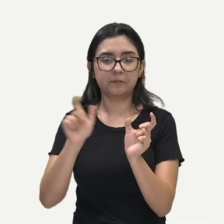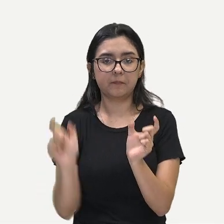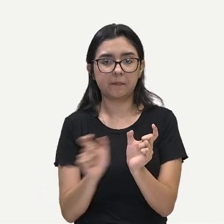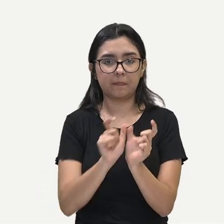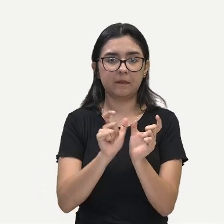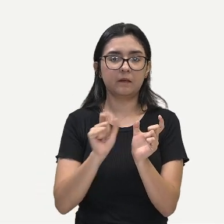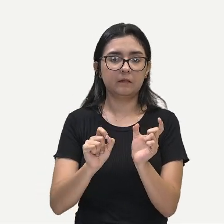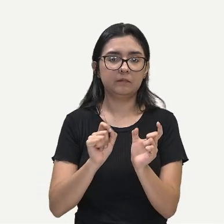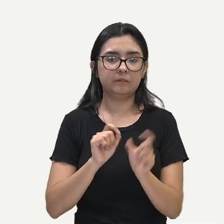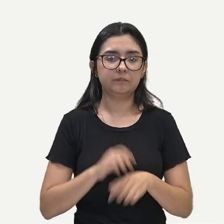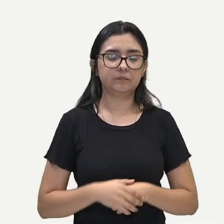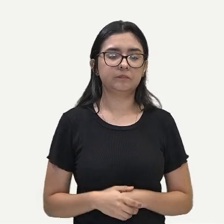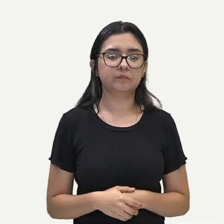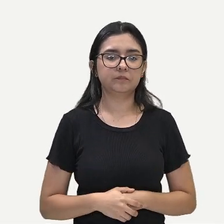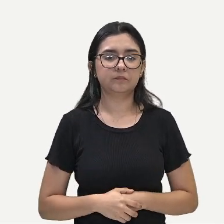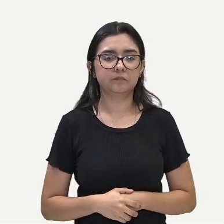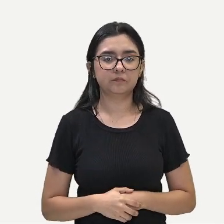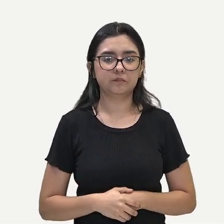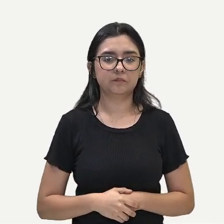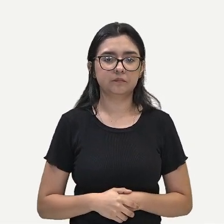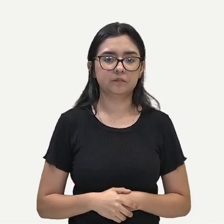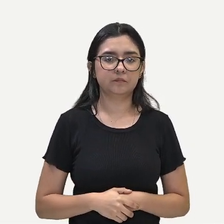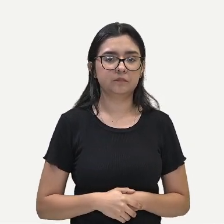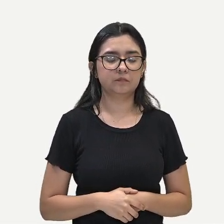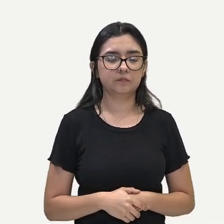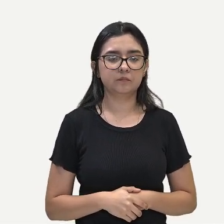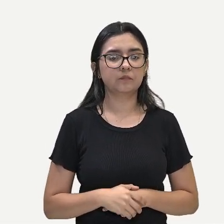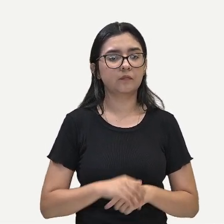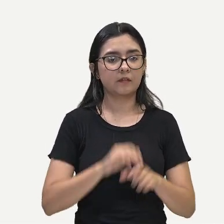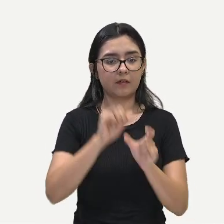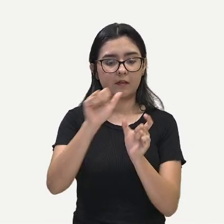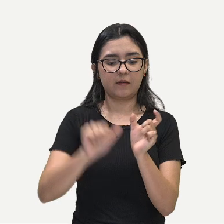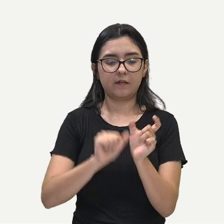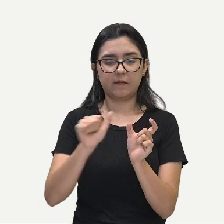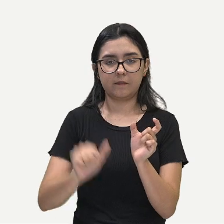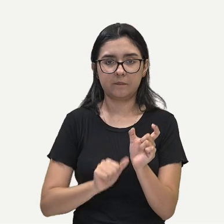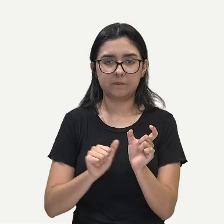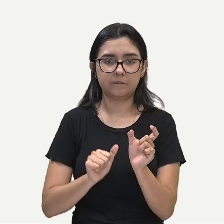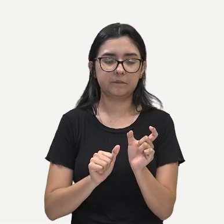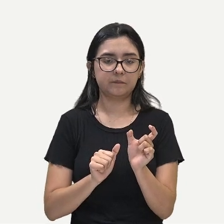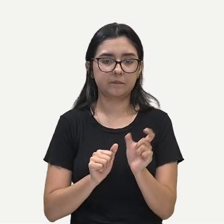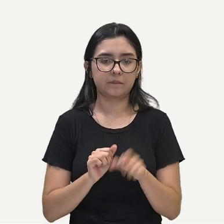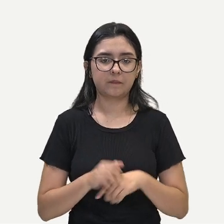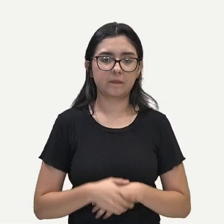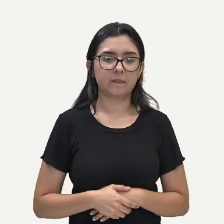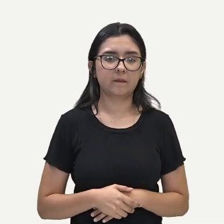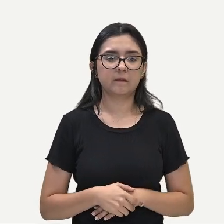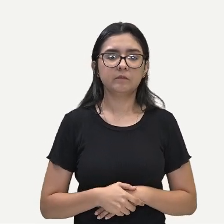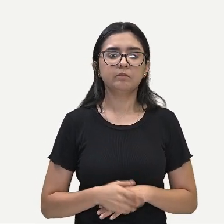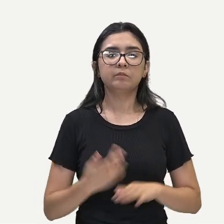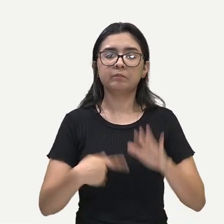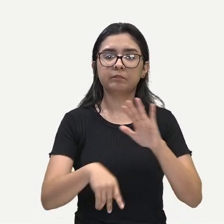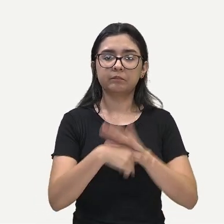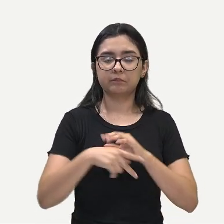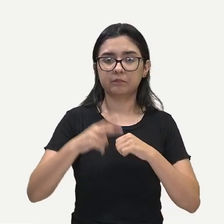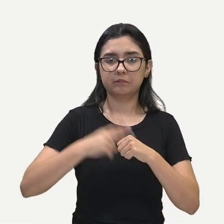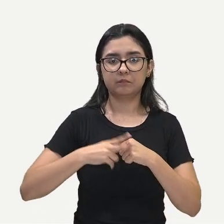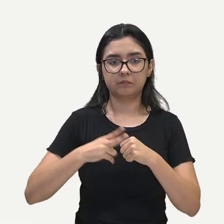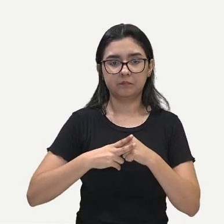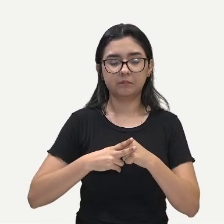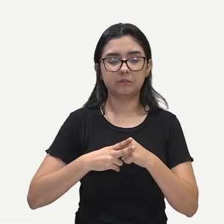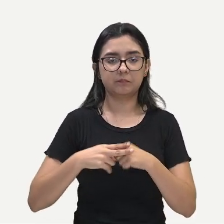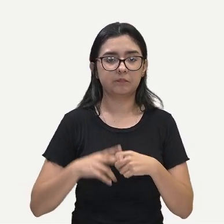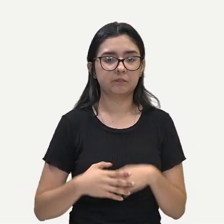esse radical ele é completamente irregular. E essa é a maior irregularidade do pretérito